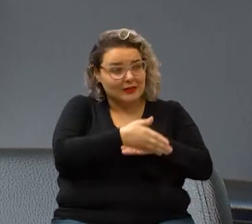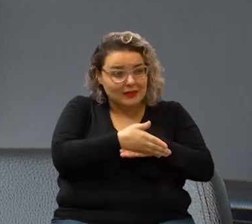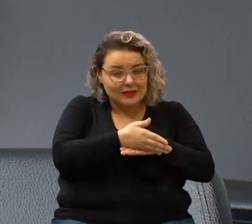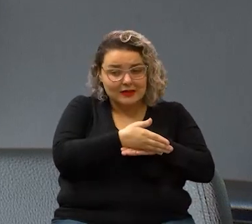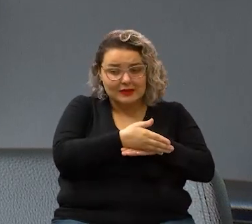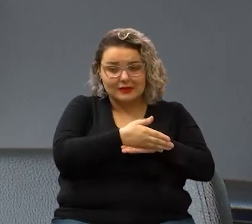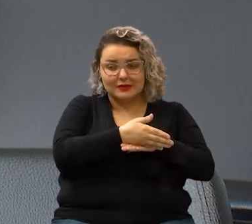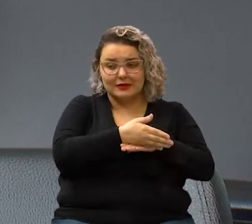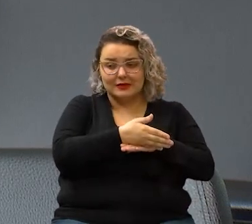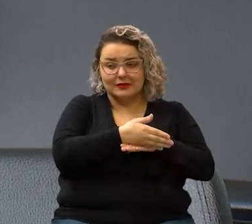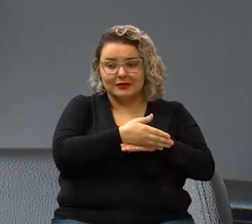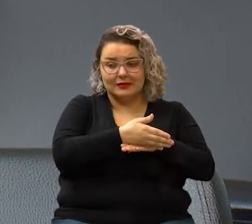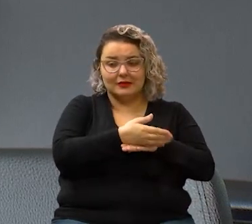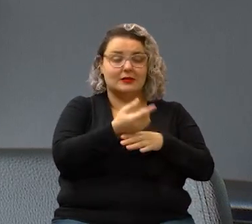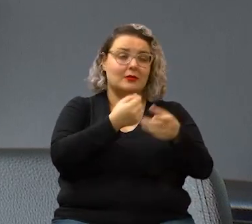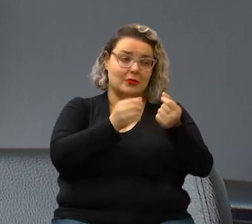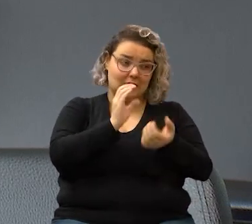para